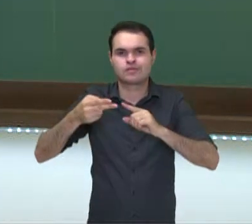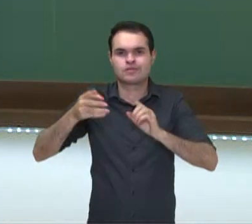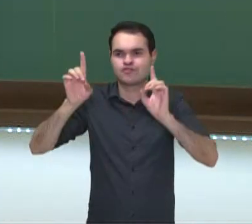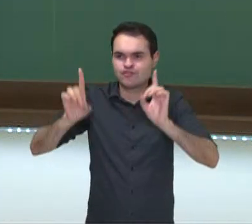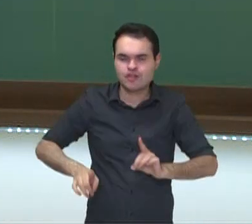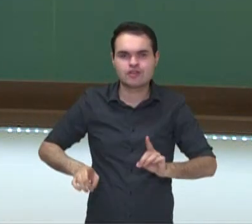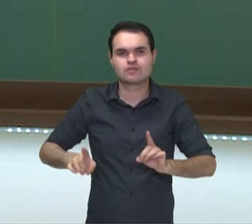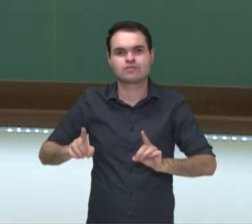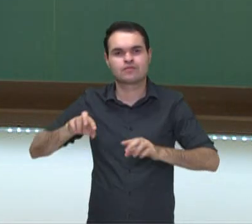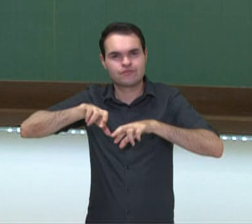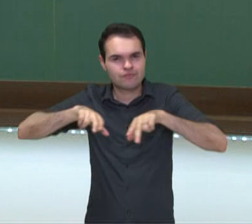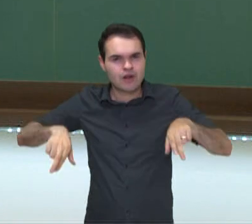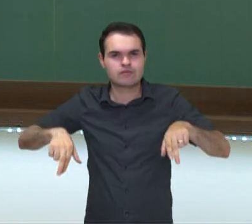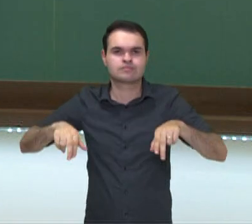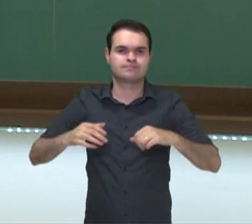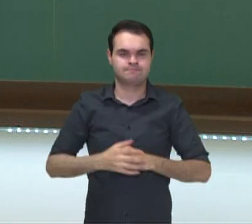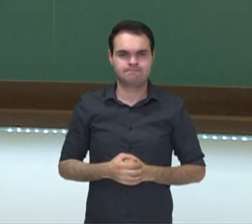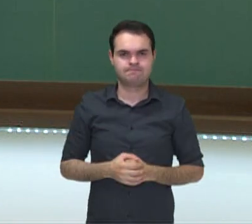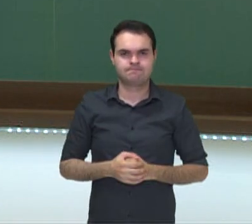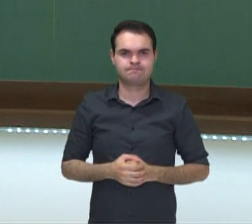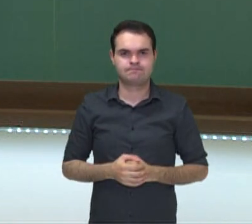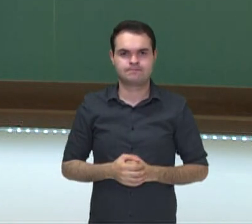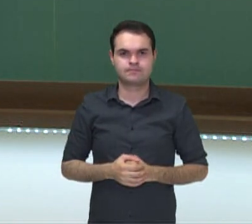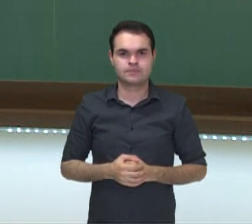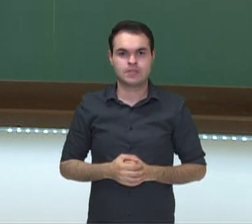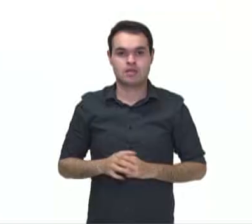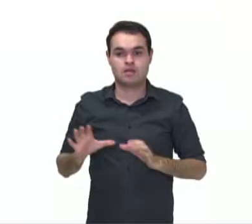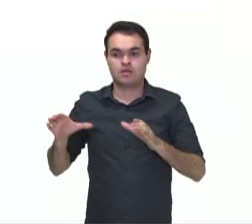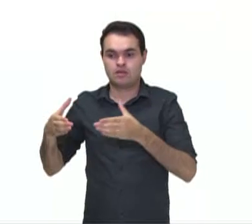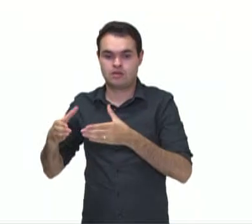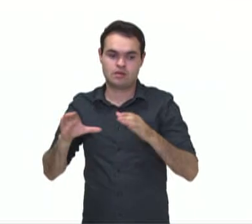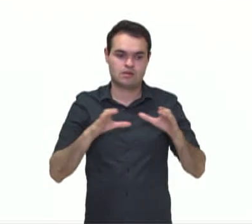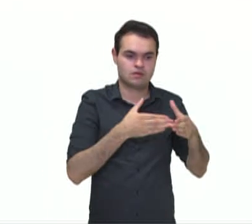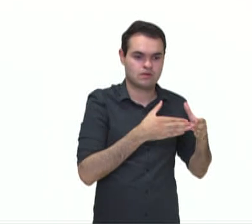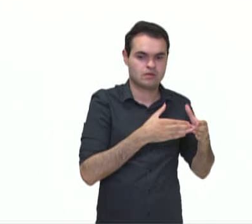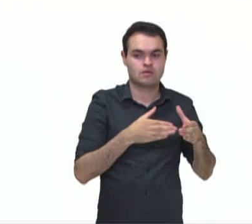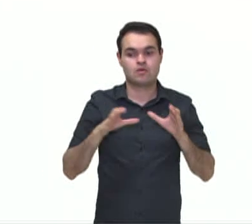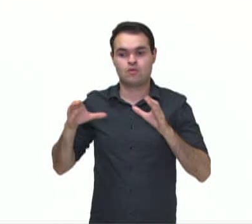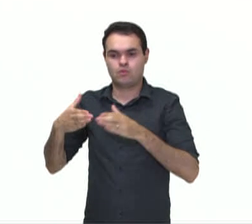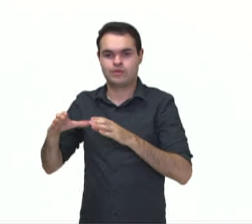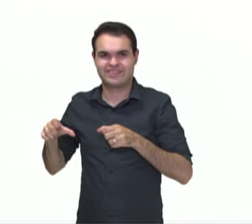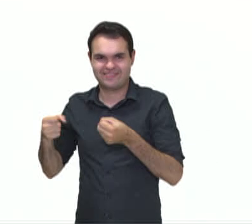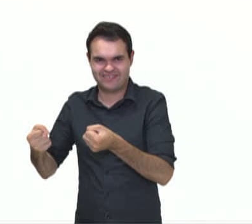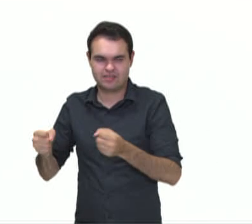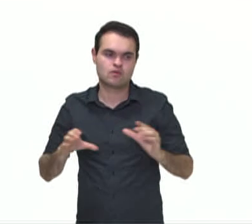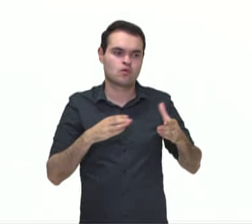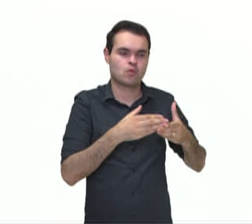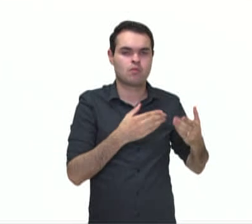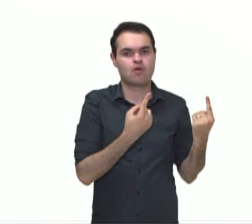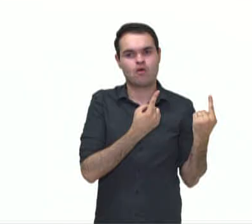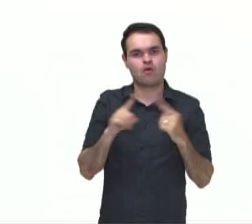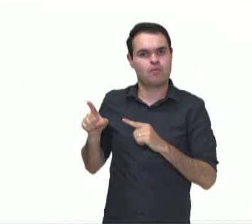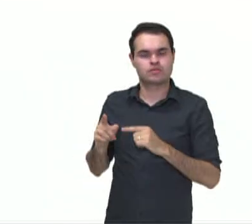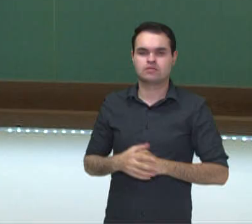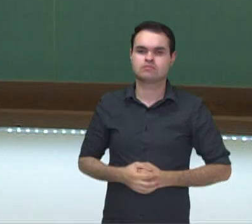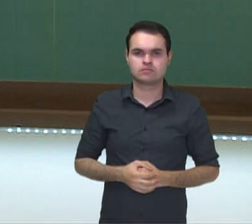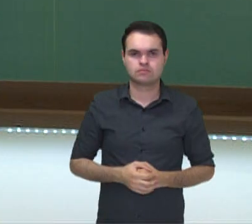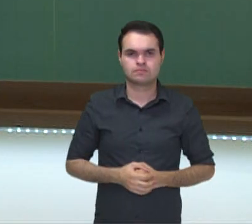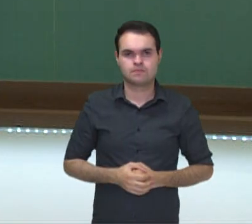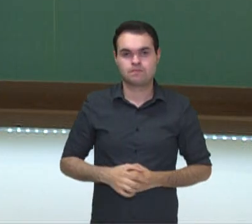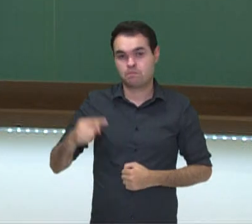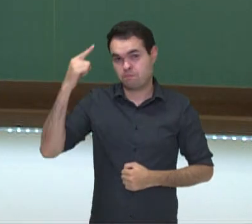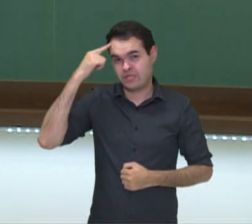a tréplicas. Escolha o grupo de oposição e o grupo de defesa. Então, esses grupos é que vão